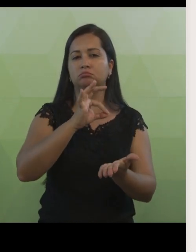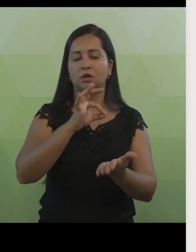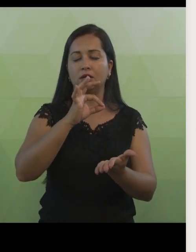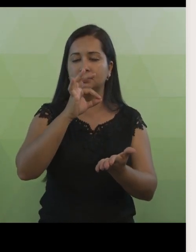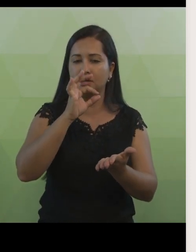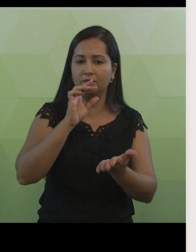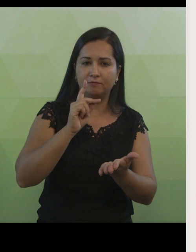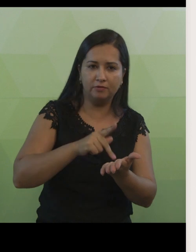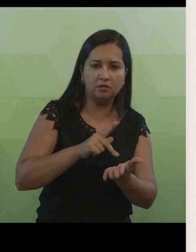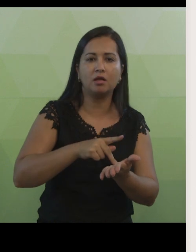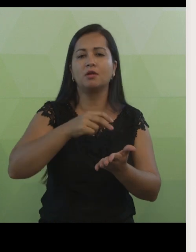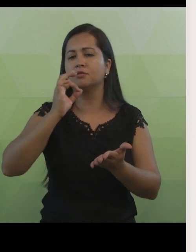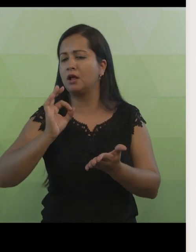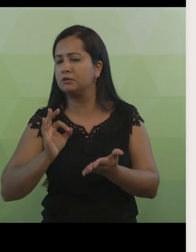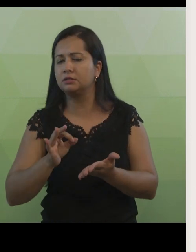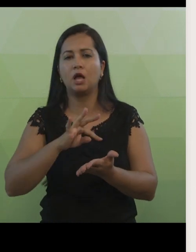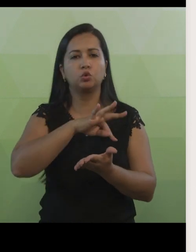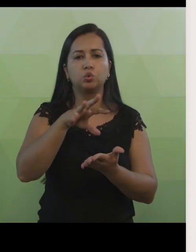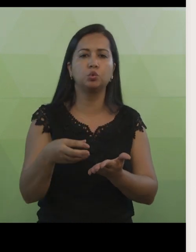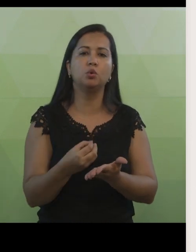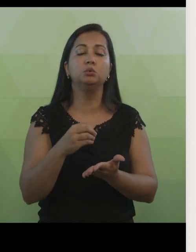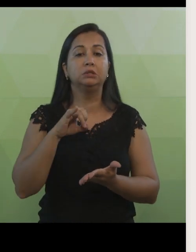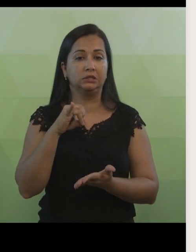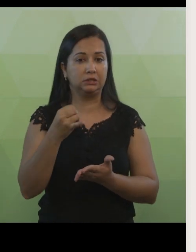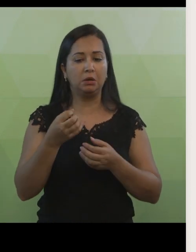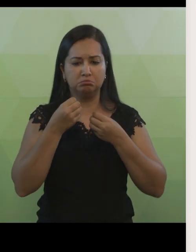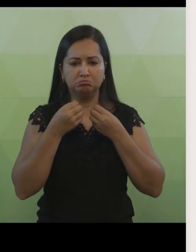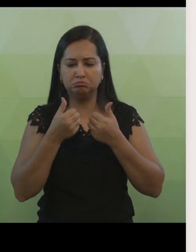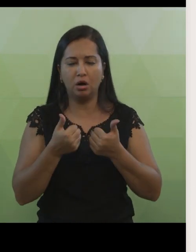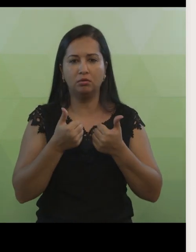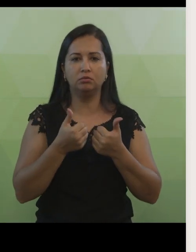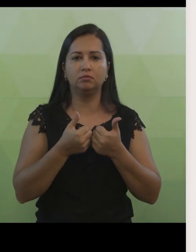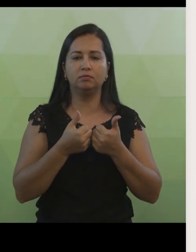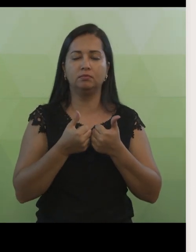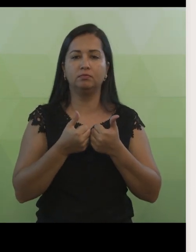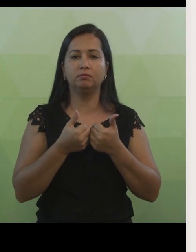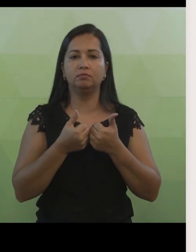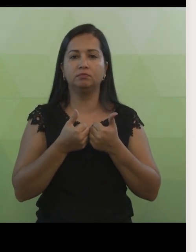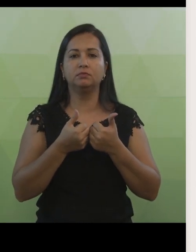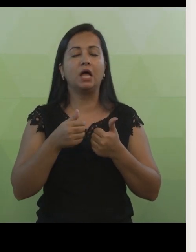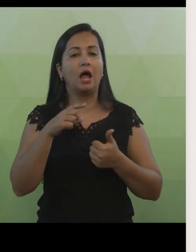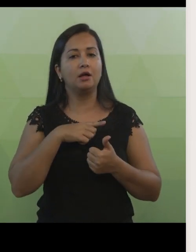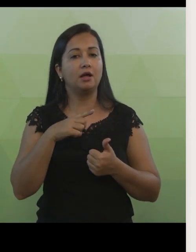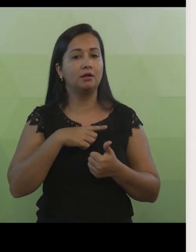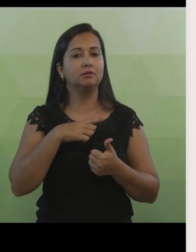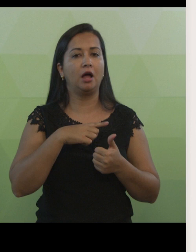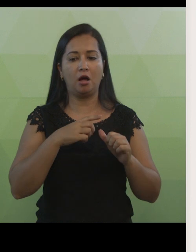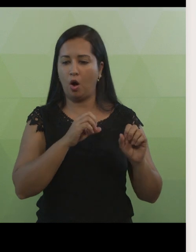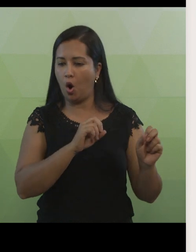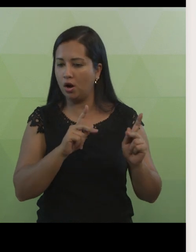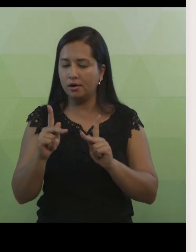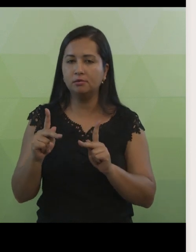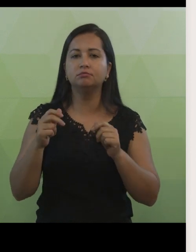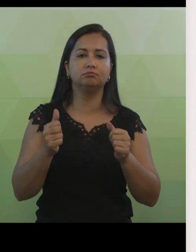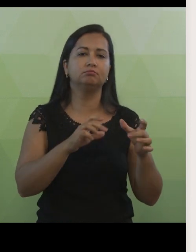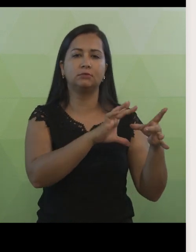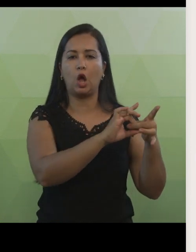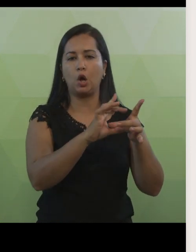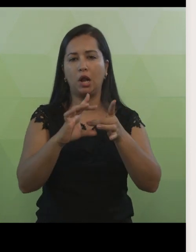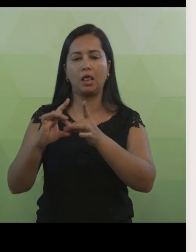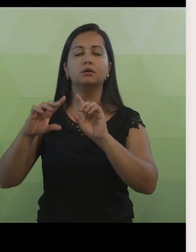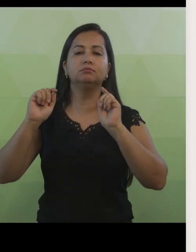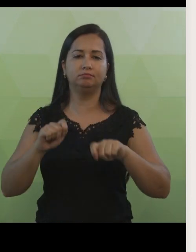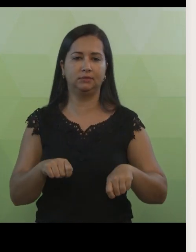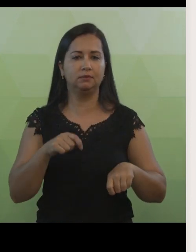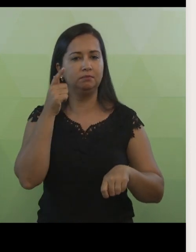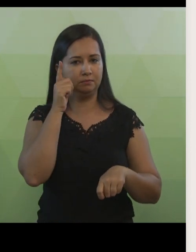a assinatura está correta e todas as informações para validar esse certificado. Uma vez validado, eu consigo estabelecer a